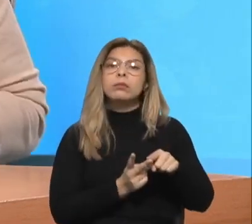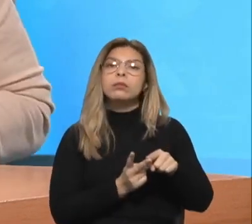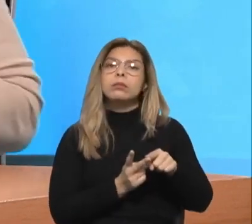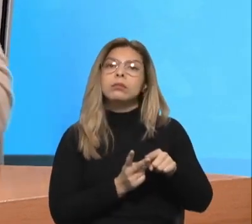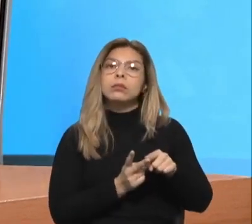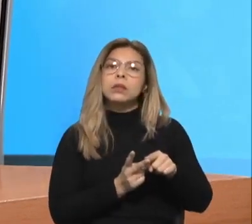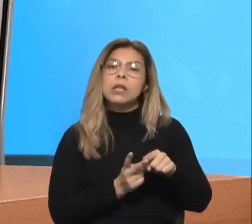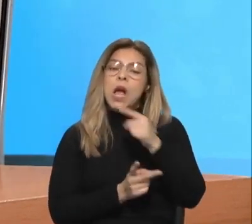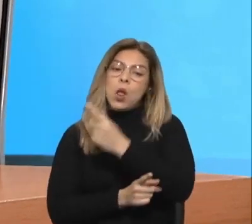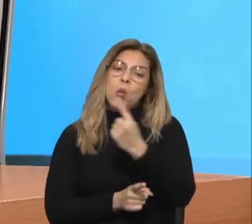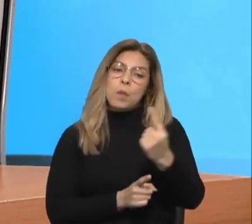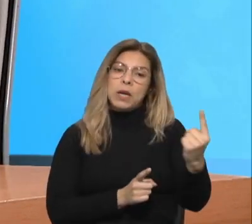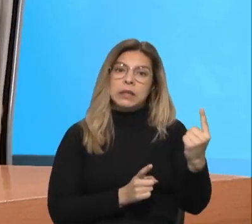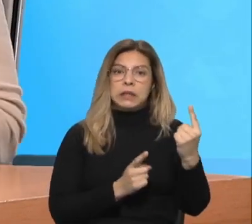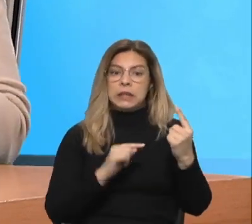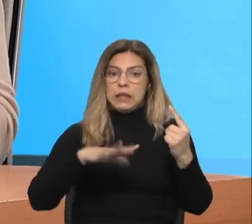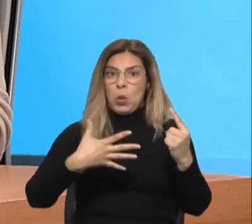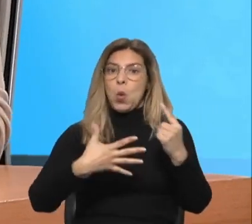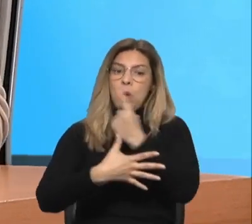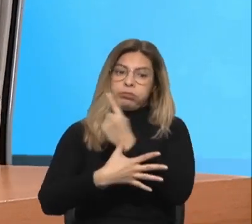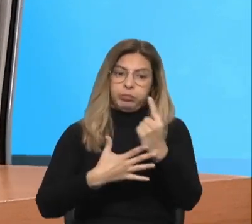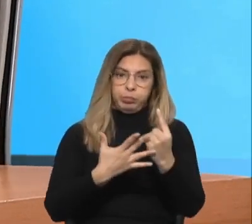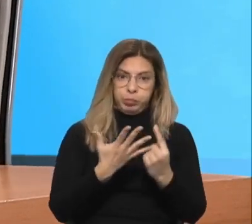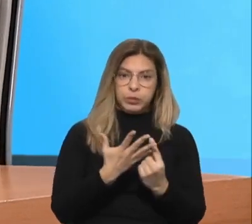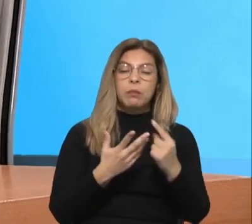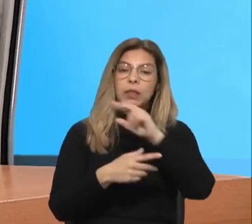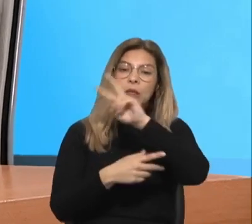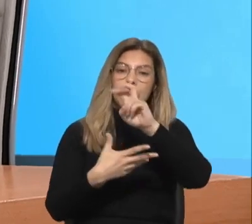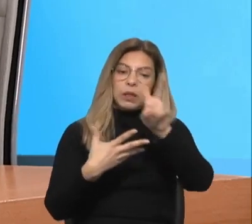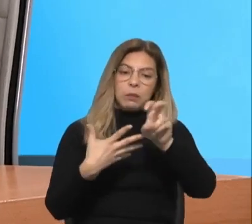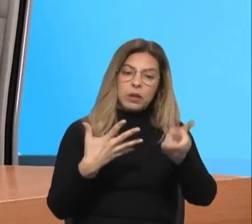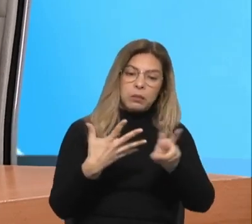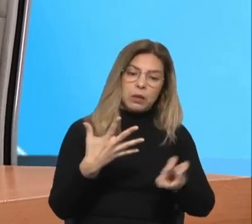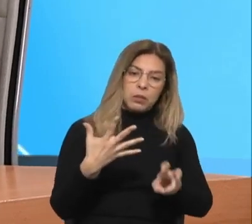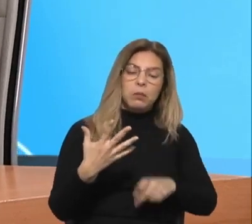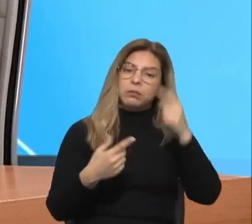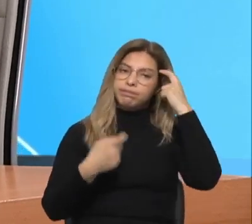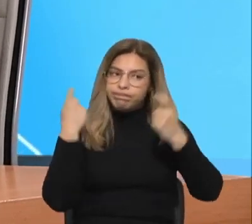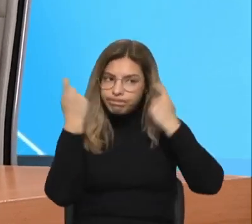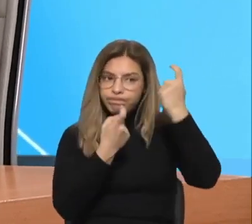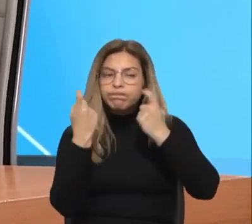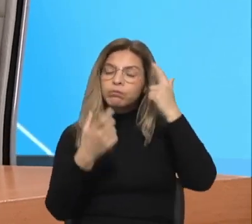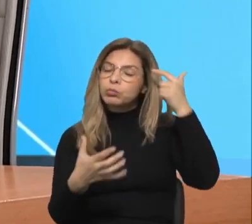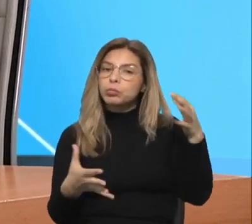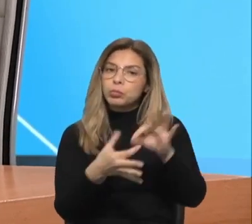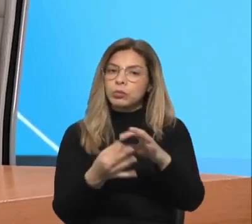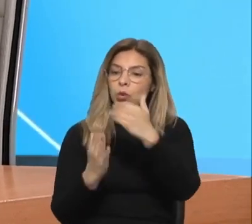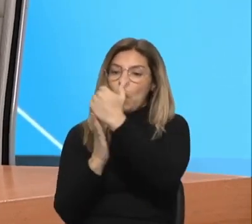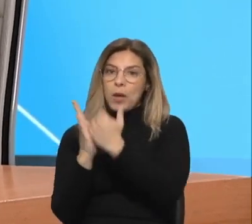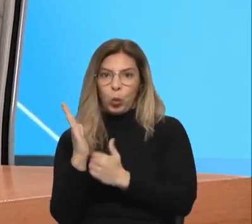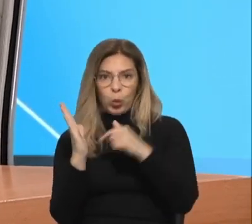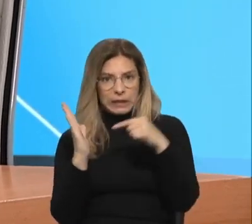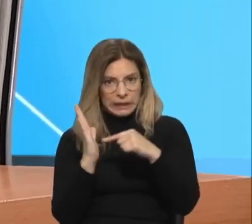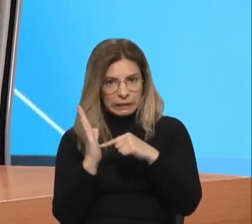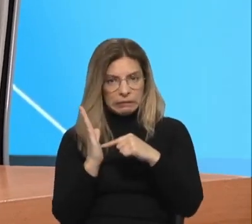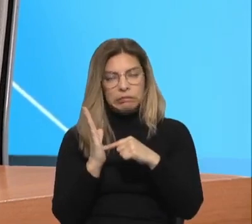Cada uma destas 5 sessões vai refletir sobre e ajudar a refletir sobre cada uma das partes do documento